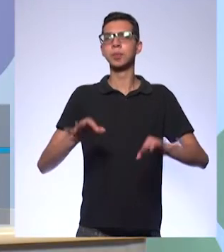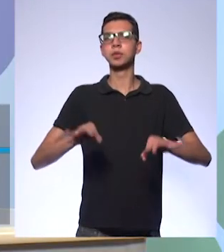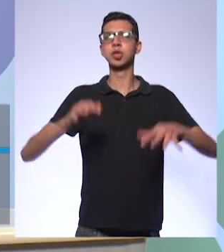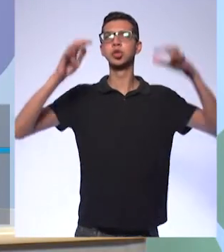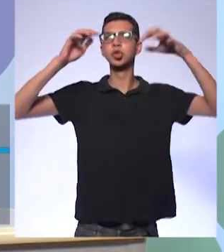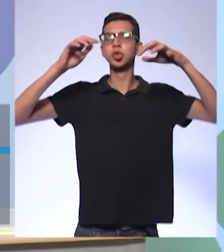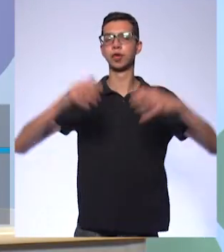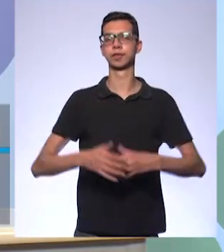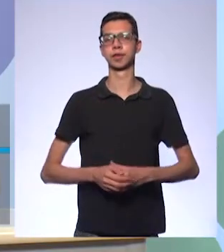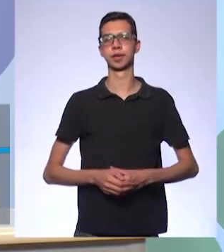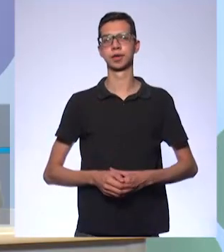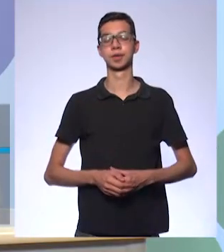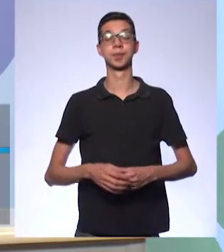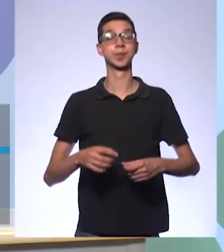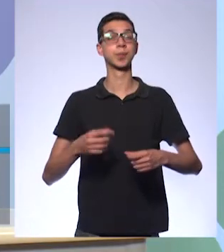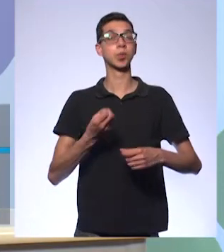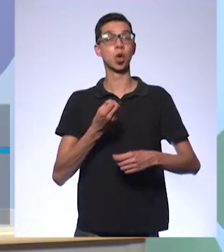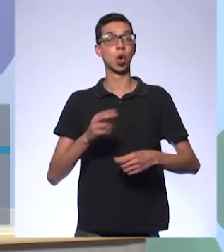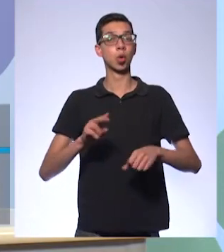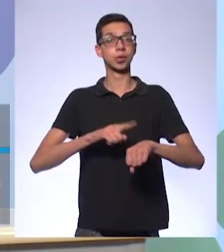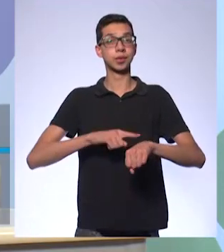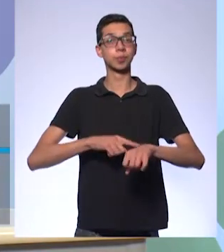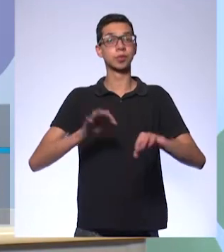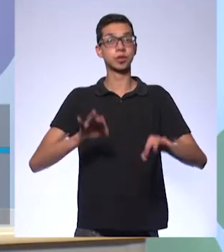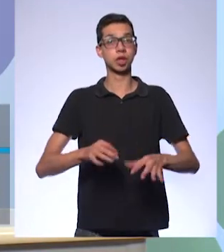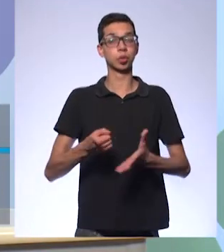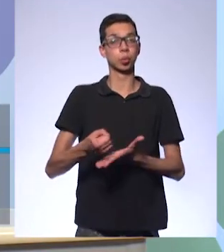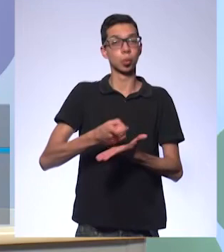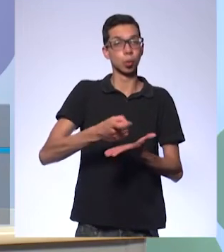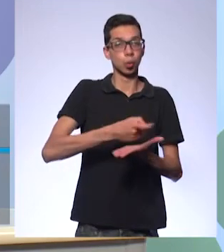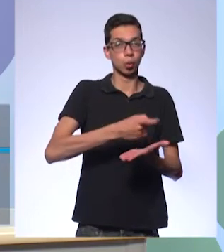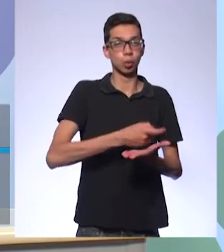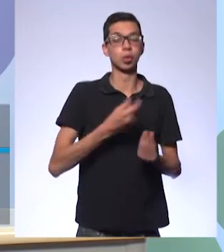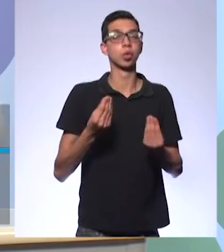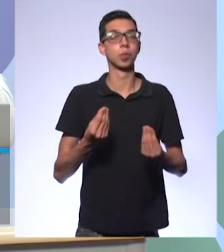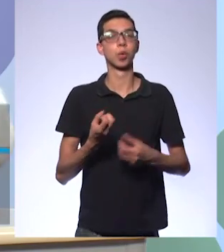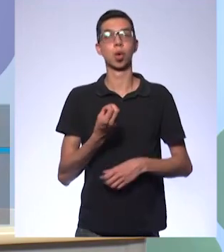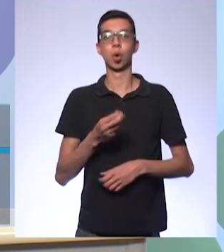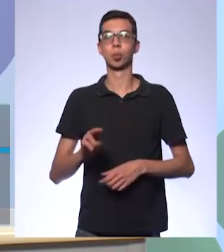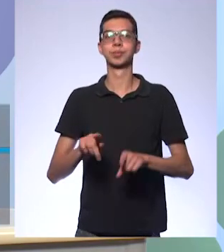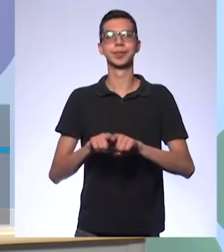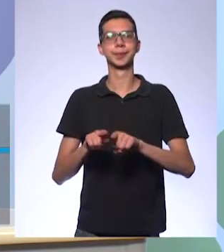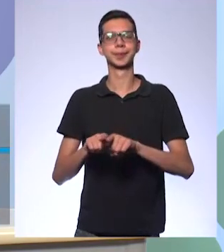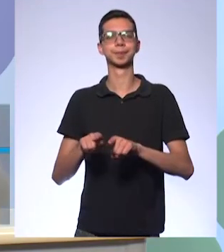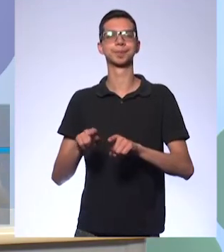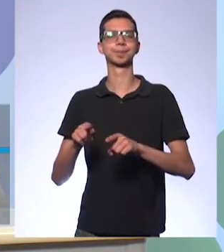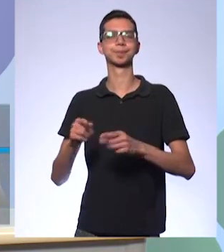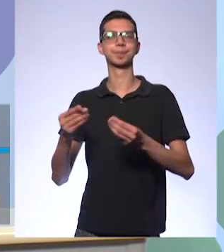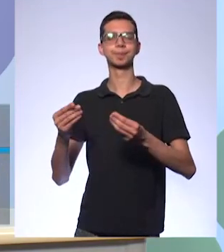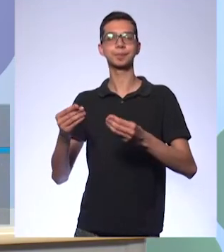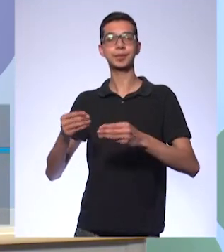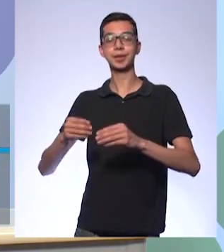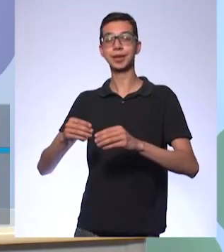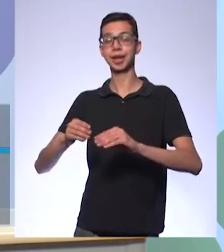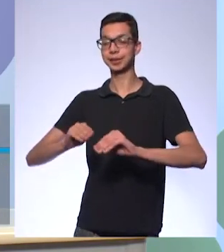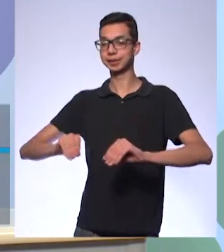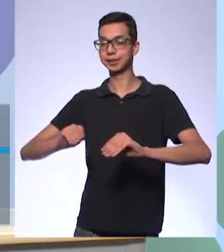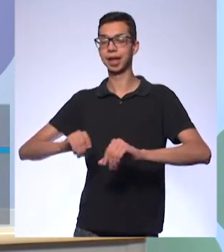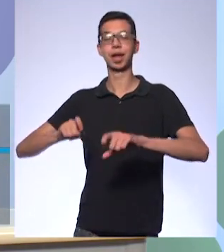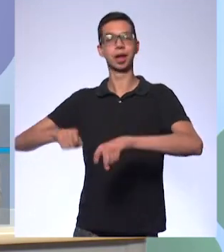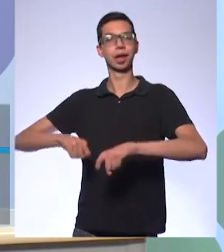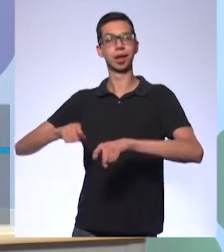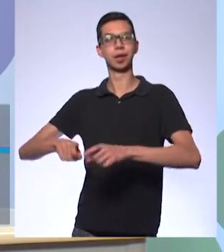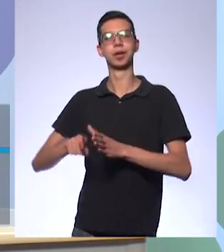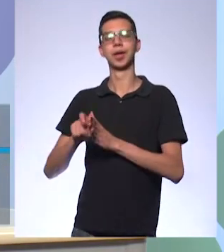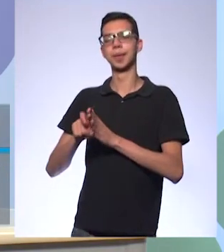de colheita para poder colher o que eles plantaram, né? Ou então para pecuária, como que a gente vai preparar esse solo para colocar esses